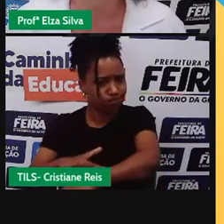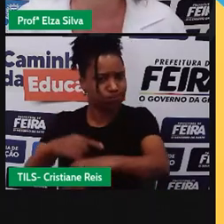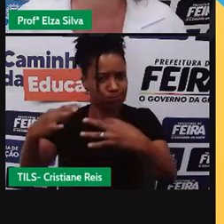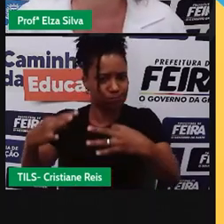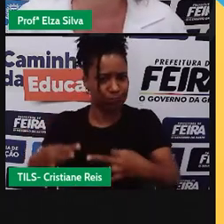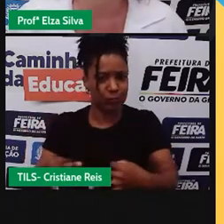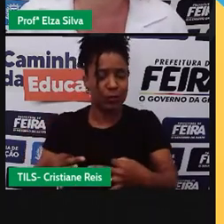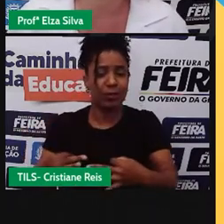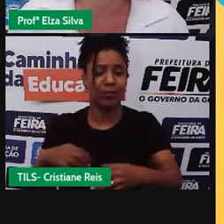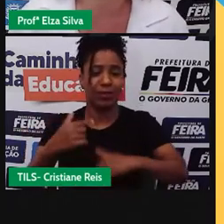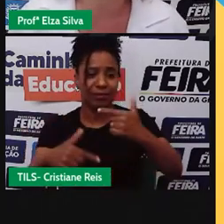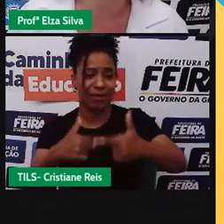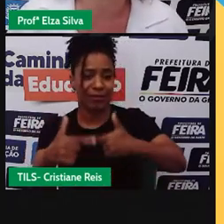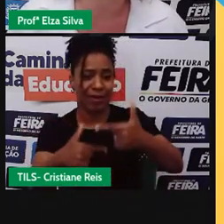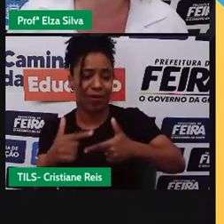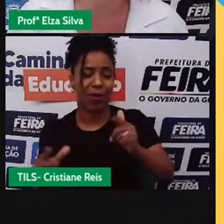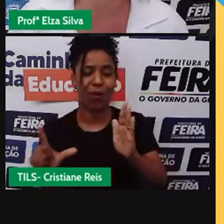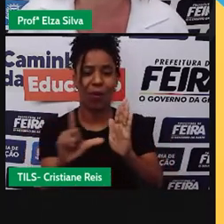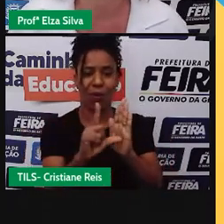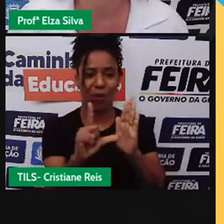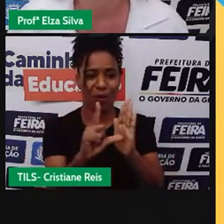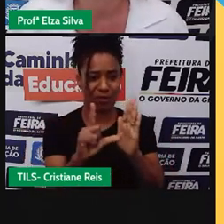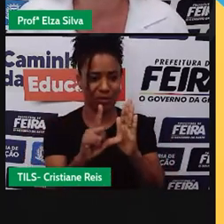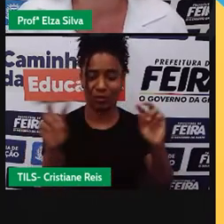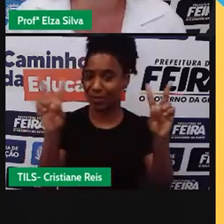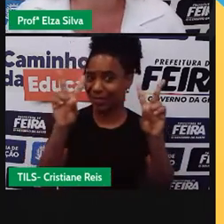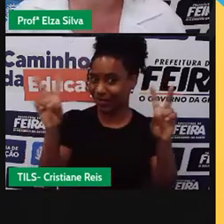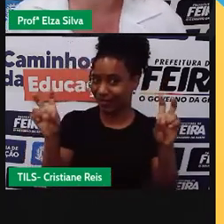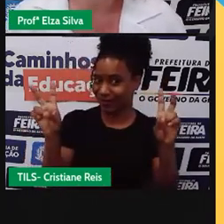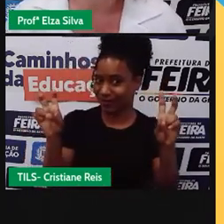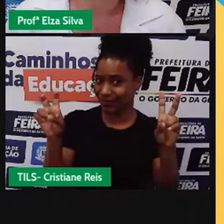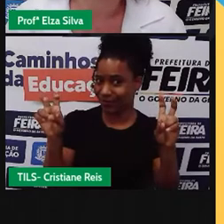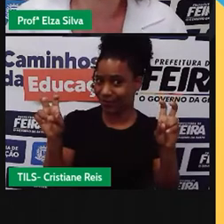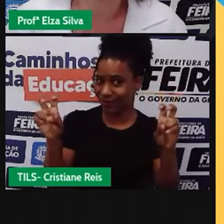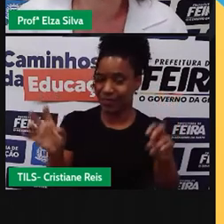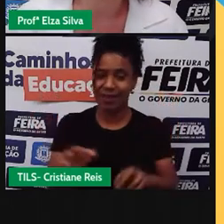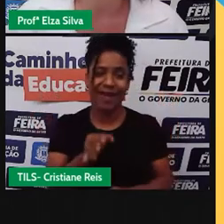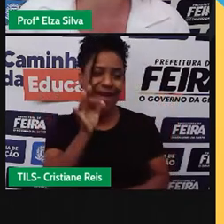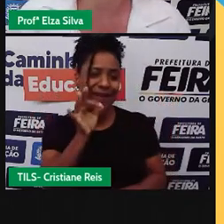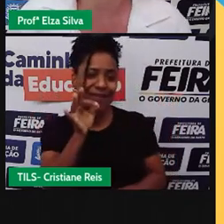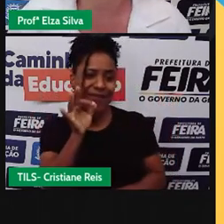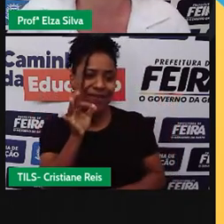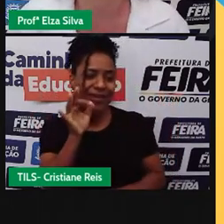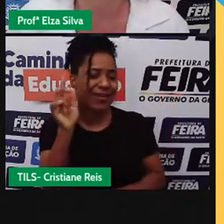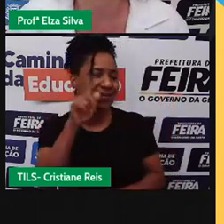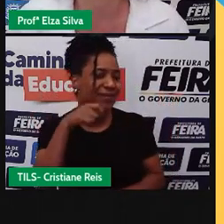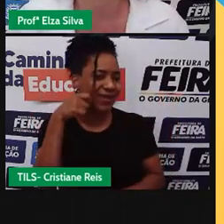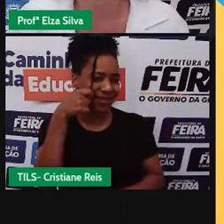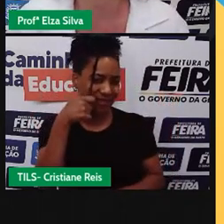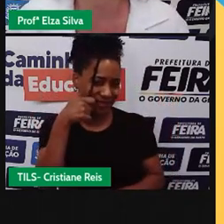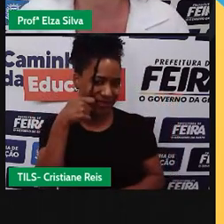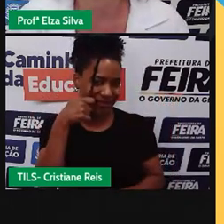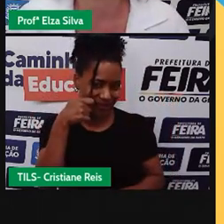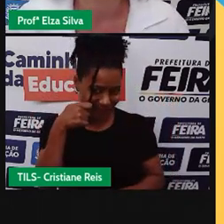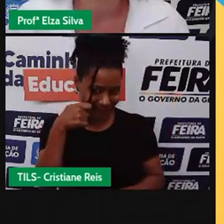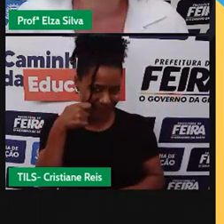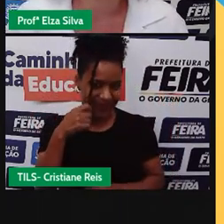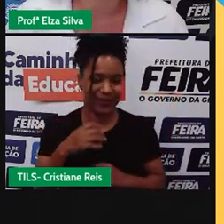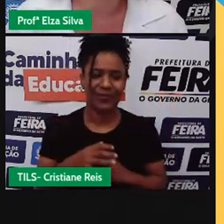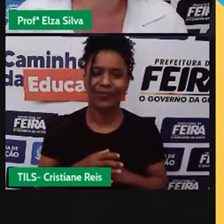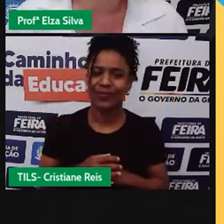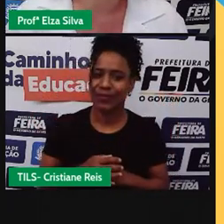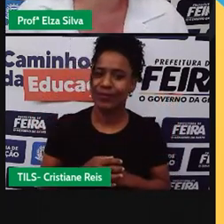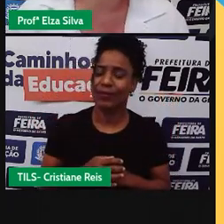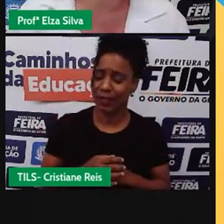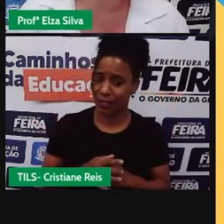loja, cujo nome é Café e Padaria Cinnamon.